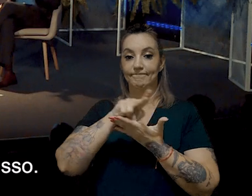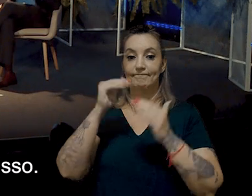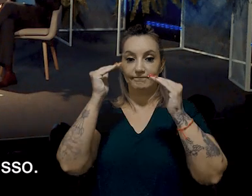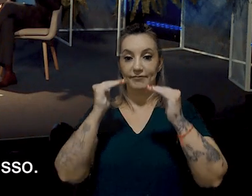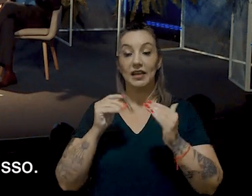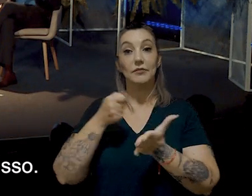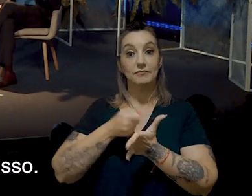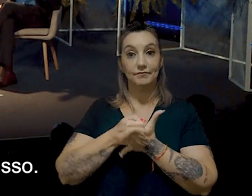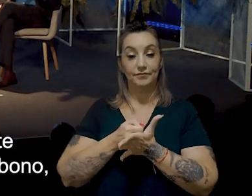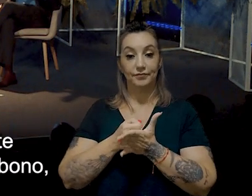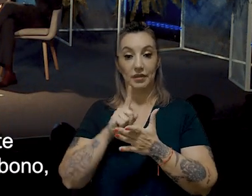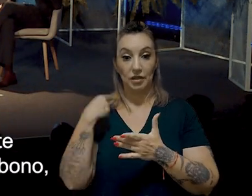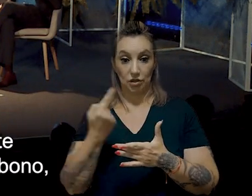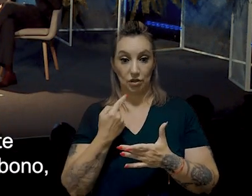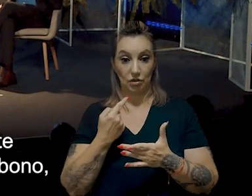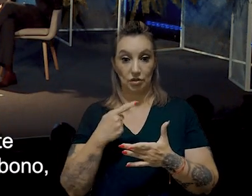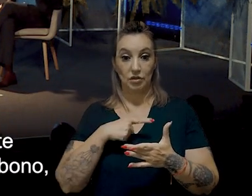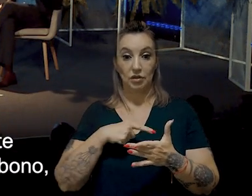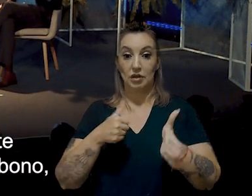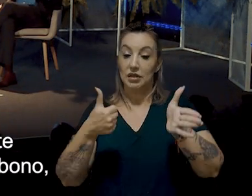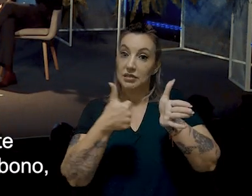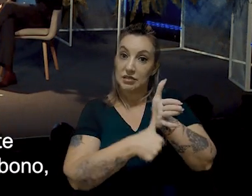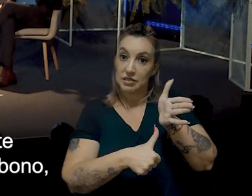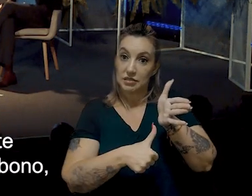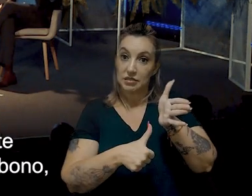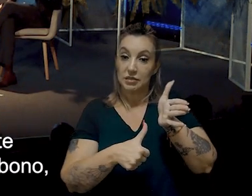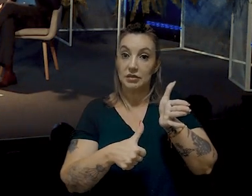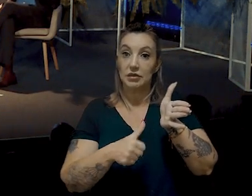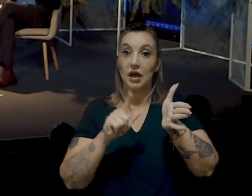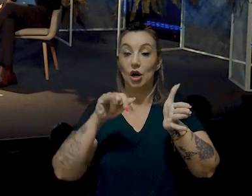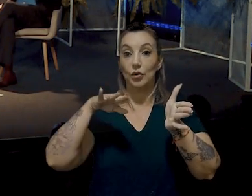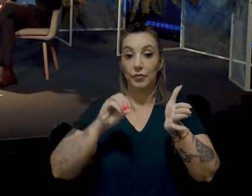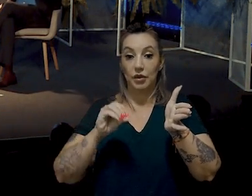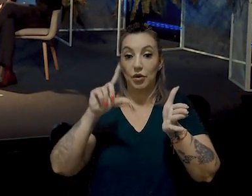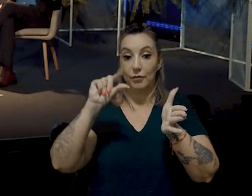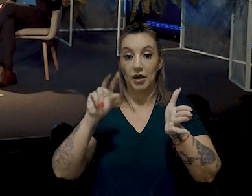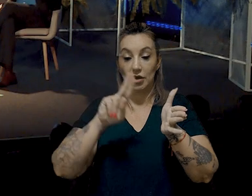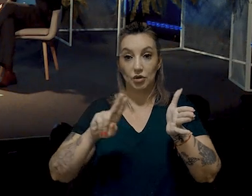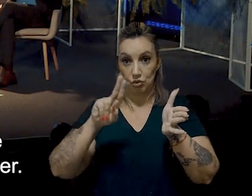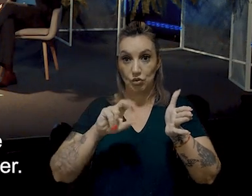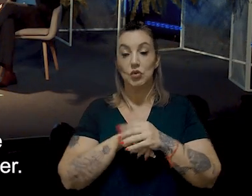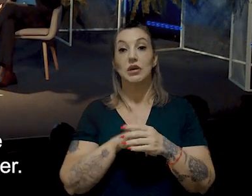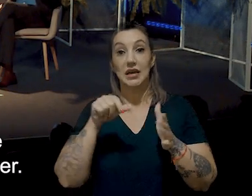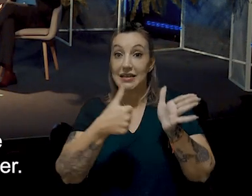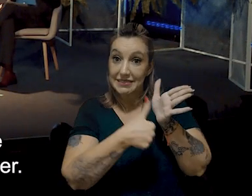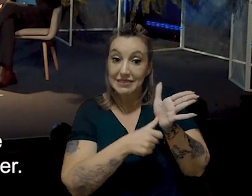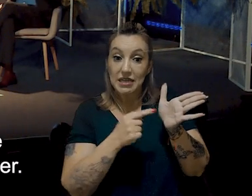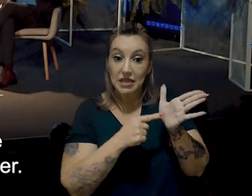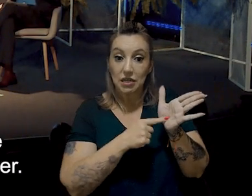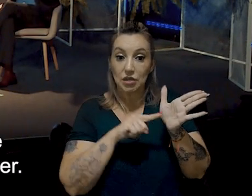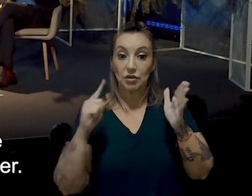várias cadeias já exigindo isso né então no nosso caso aqui a gente tem um selo de alumínio de Baixo Carbono né Selo Verde que é o alenium e nesse